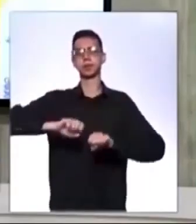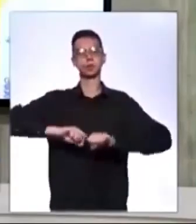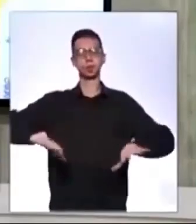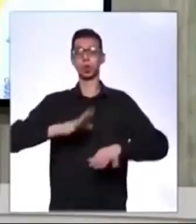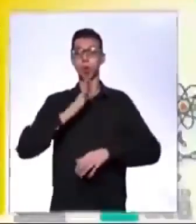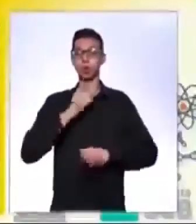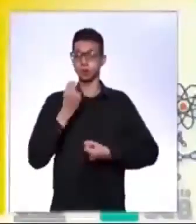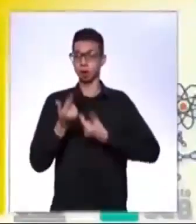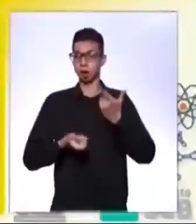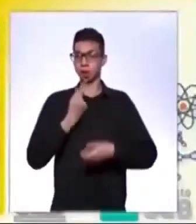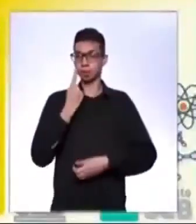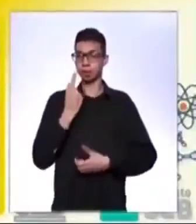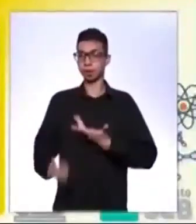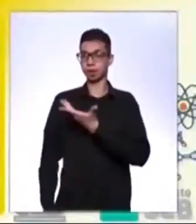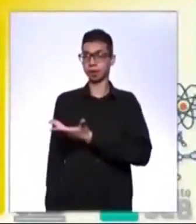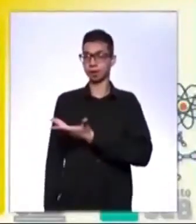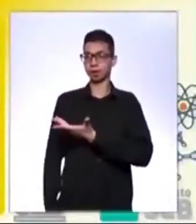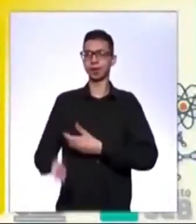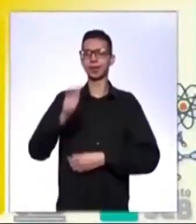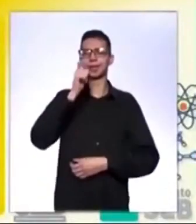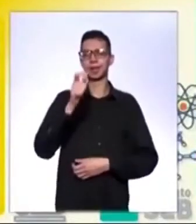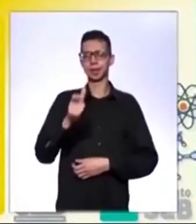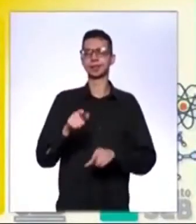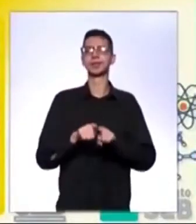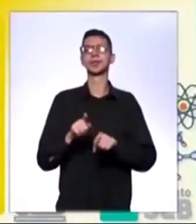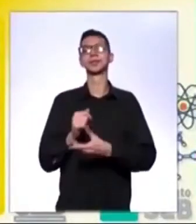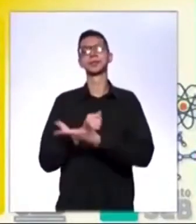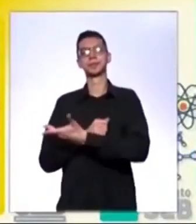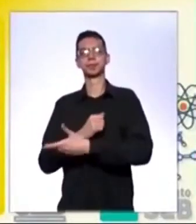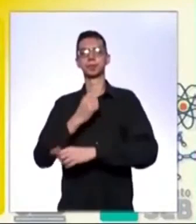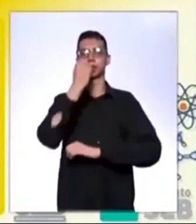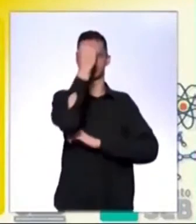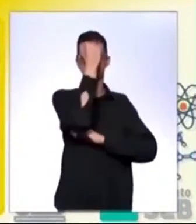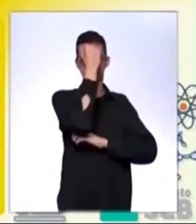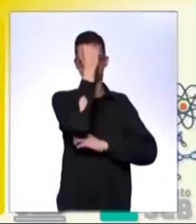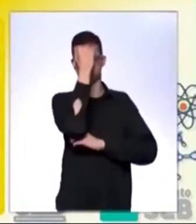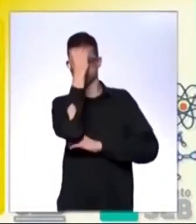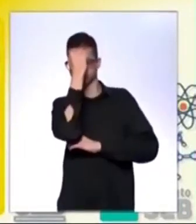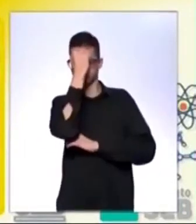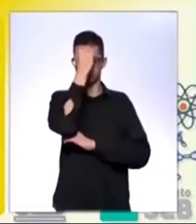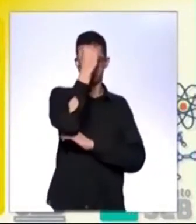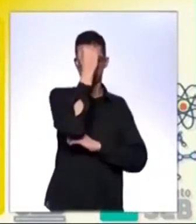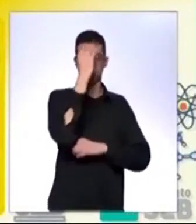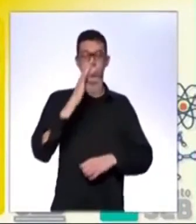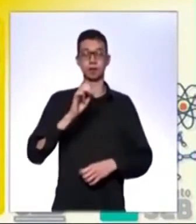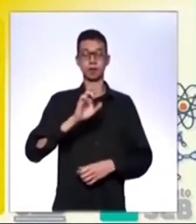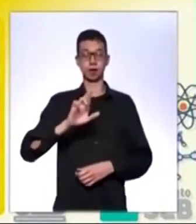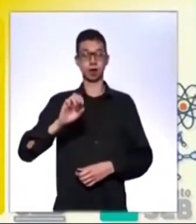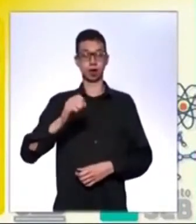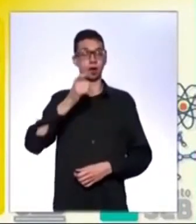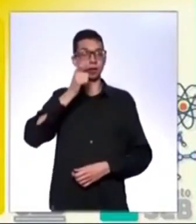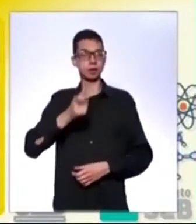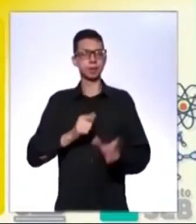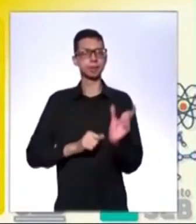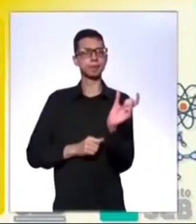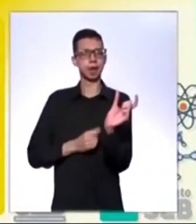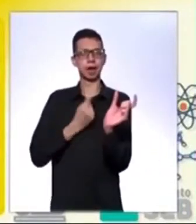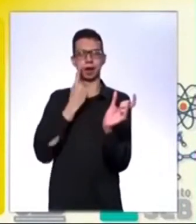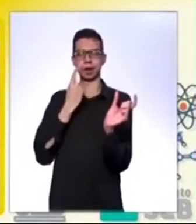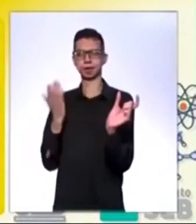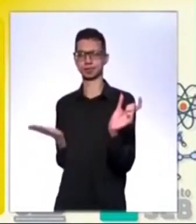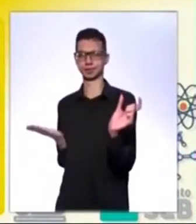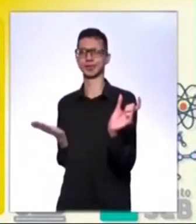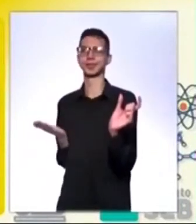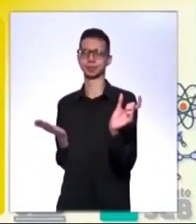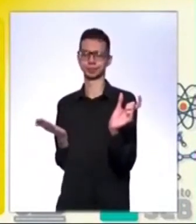lá. A gente vai ter o forró. É interessante a origem da palavra forró, né? Acredita-se, havia uma